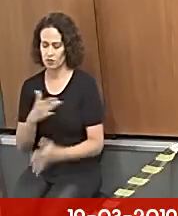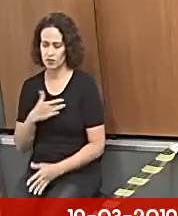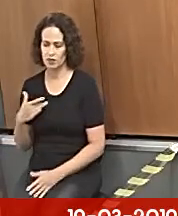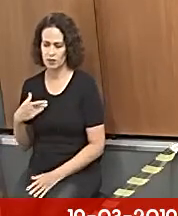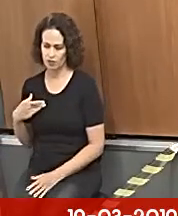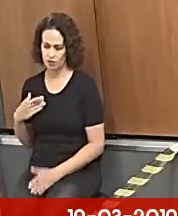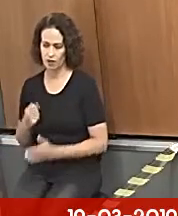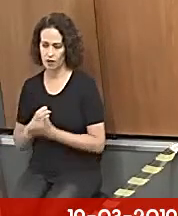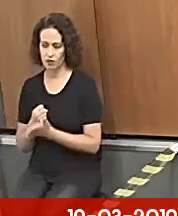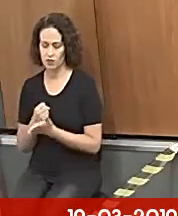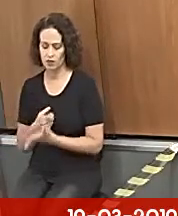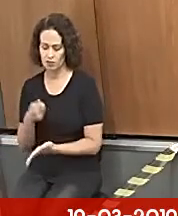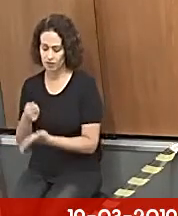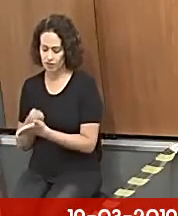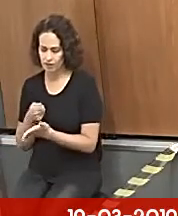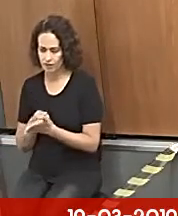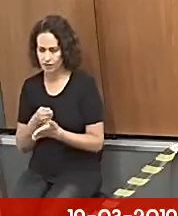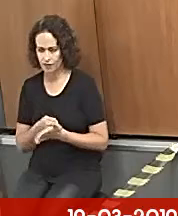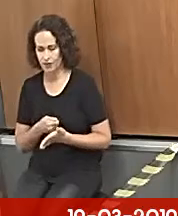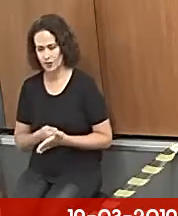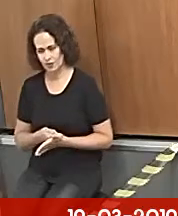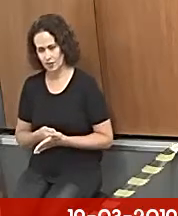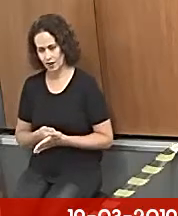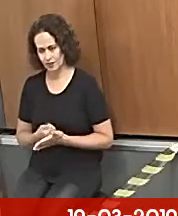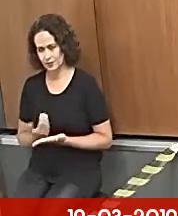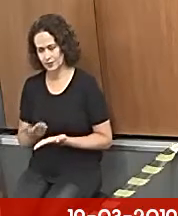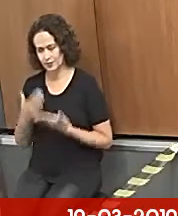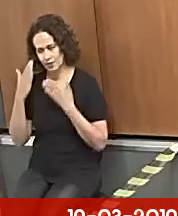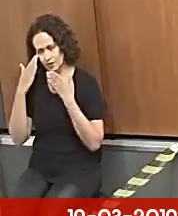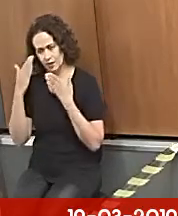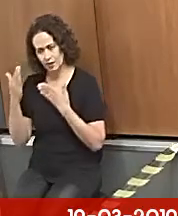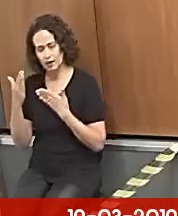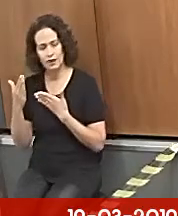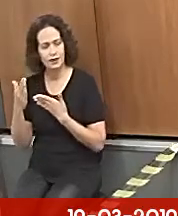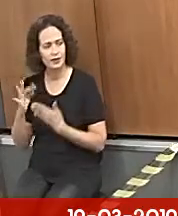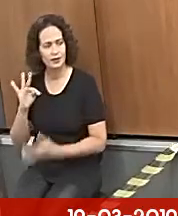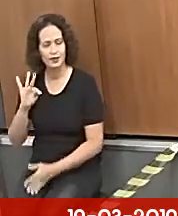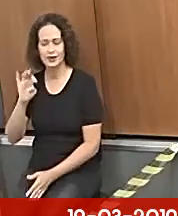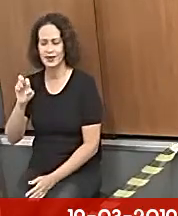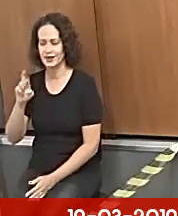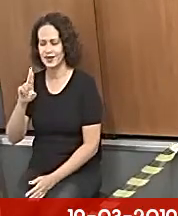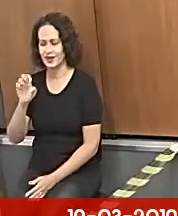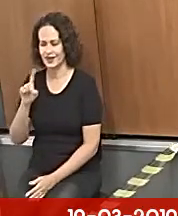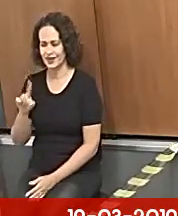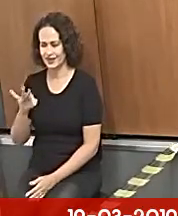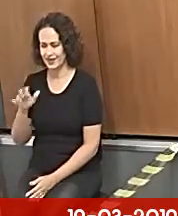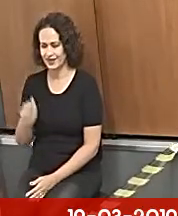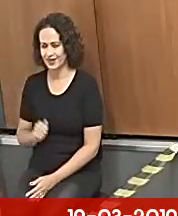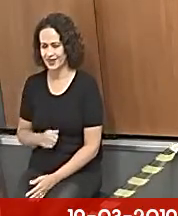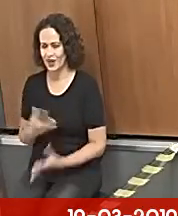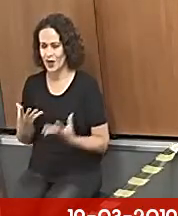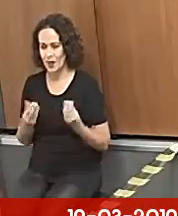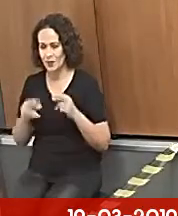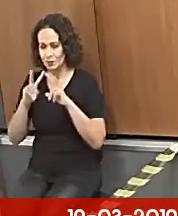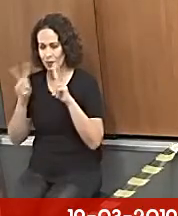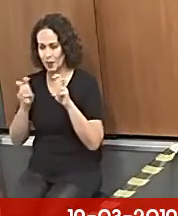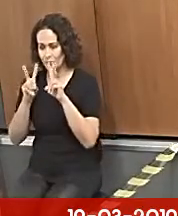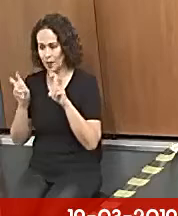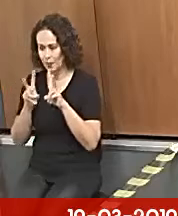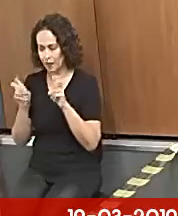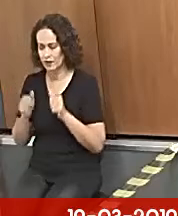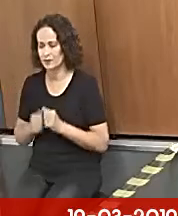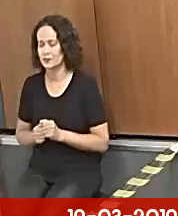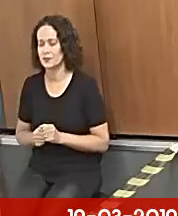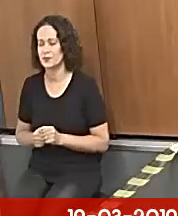isso para as pessoas com dpoc que brigar por exemplo internei agente brigadeiro tarefa é só apresentar